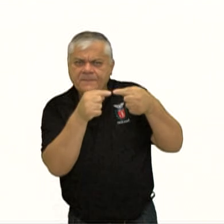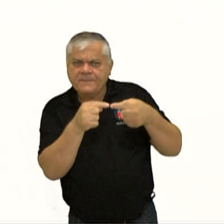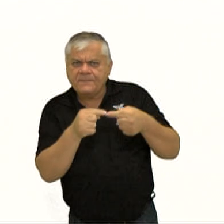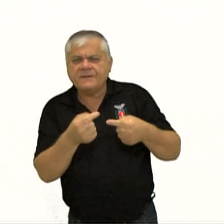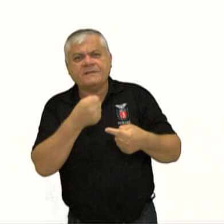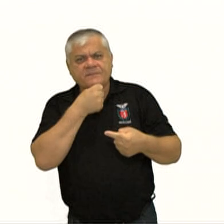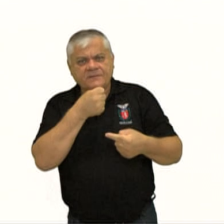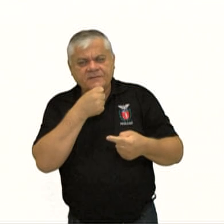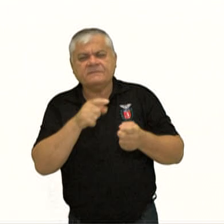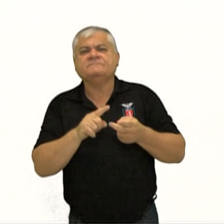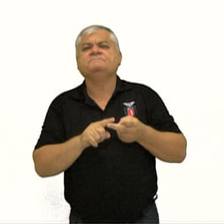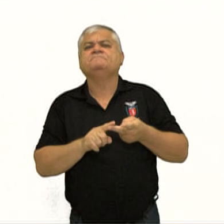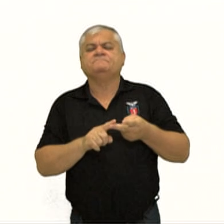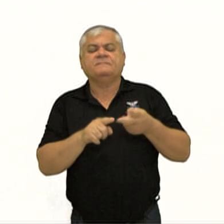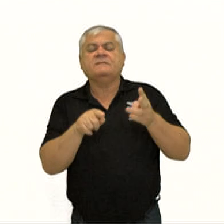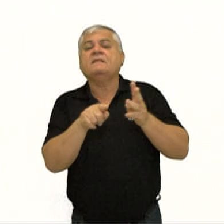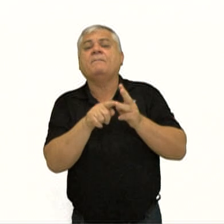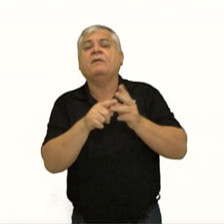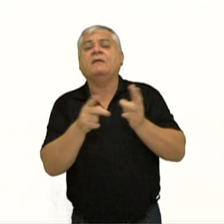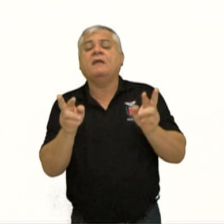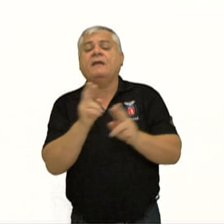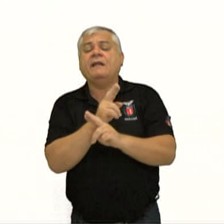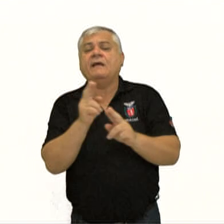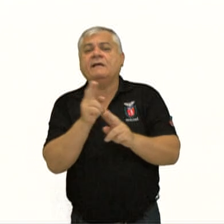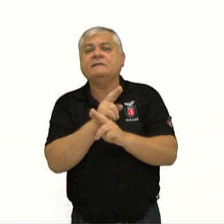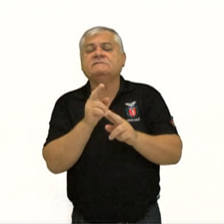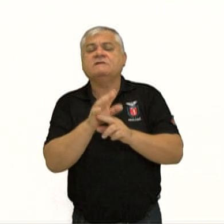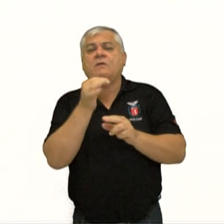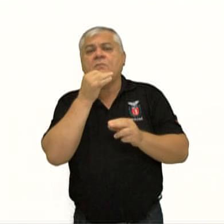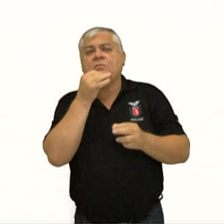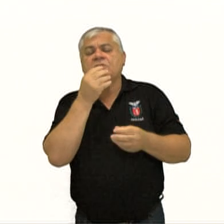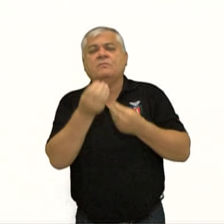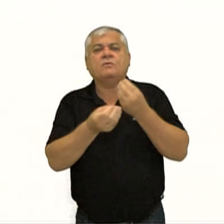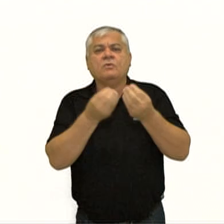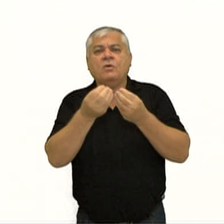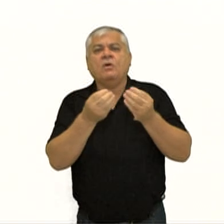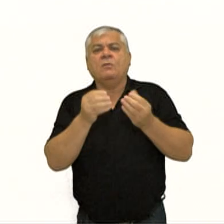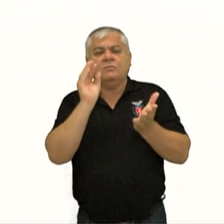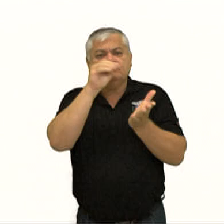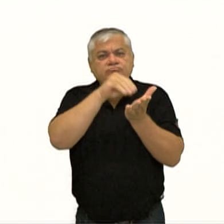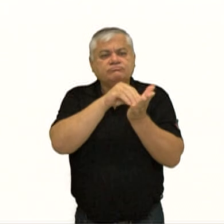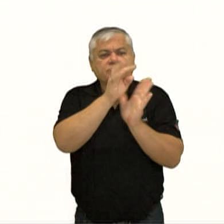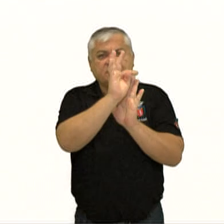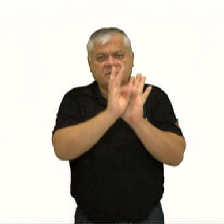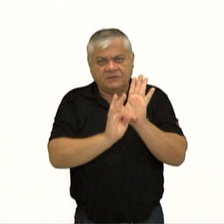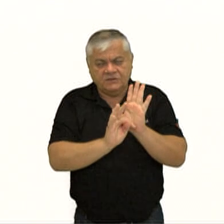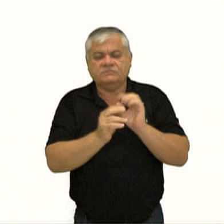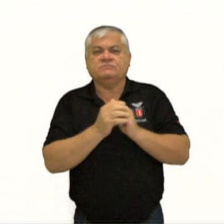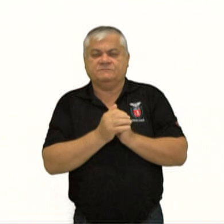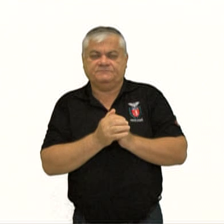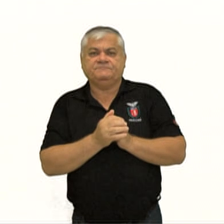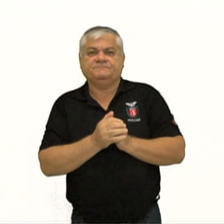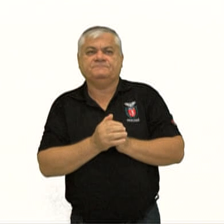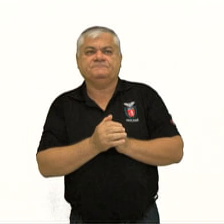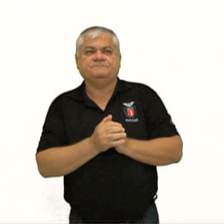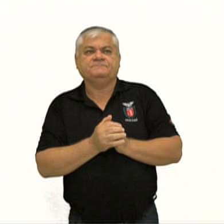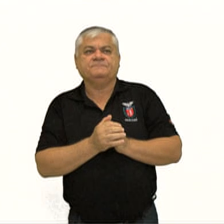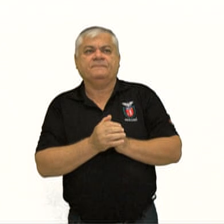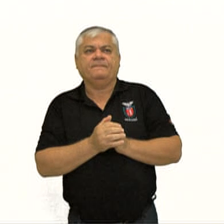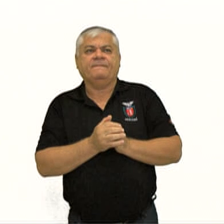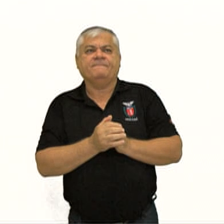expressão e estabelecer as relações lógicos-discursivas presentes no texto, marcada por conjunções.